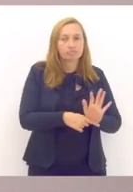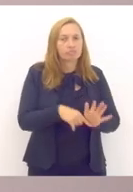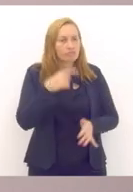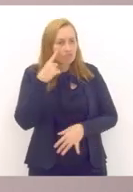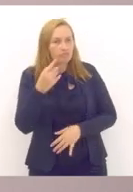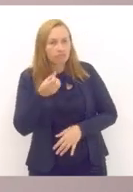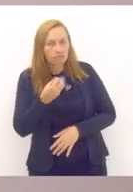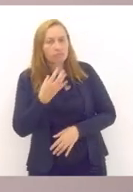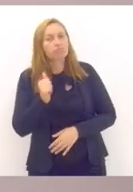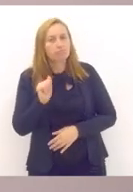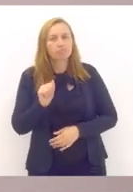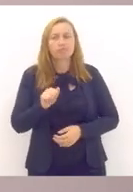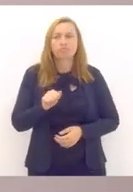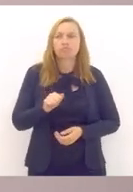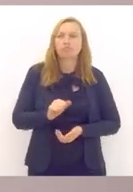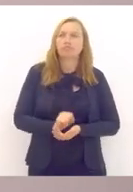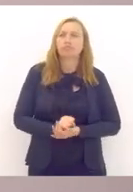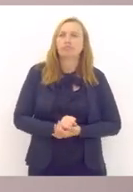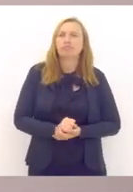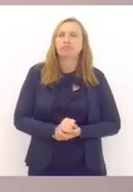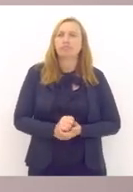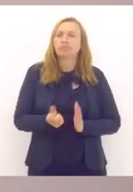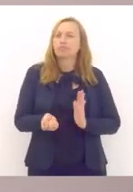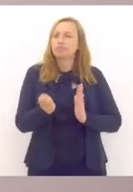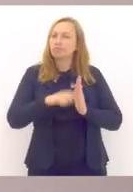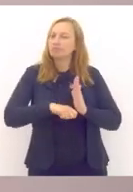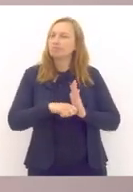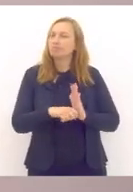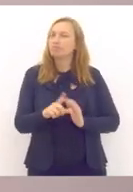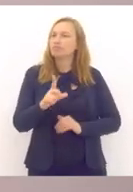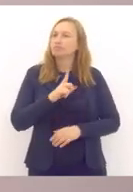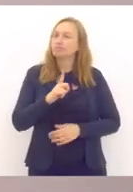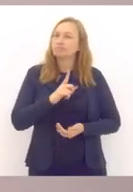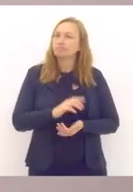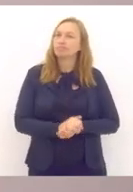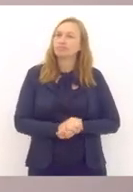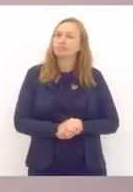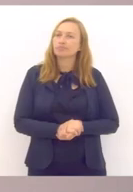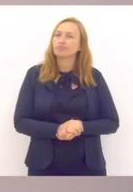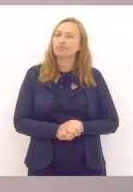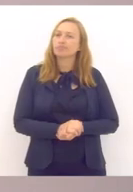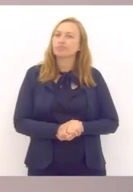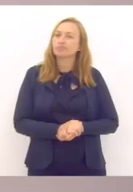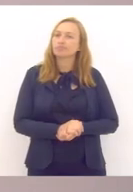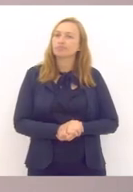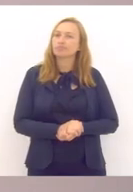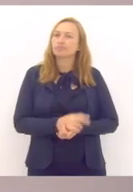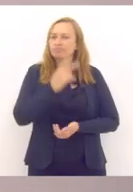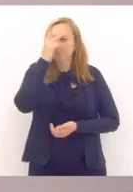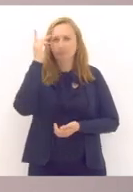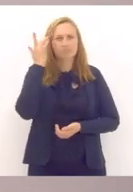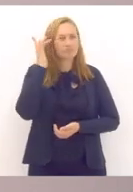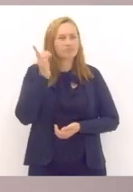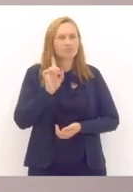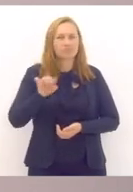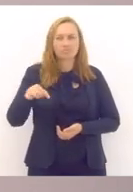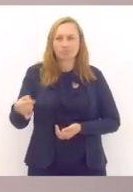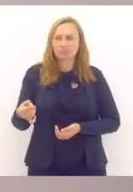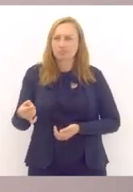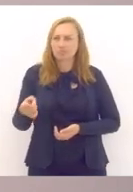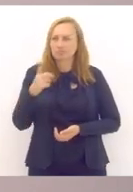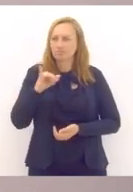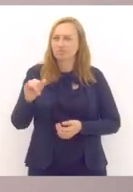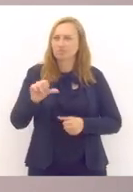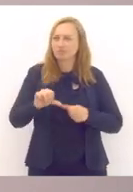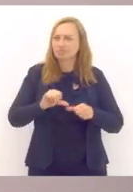é saudável. E a reforma tributária, ela tem uma coisa... As pessoas não acham que no dia seguinte a nossa vida muda com a